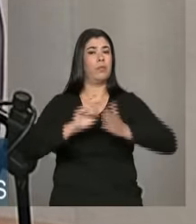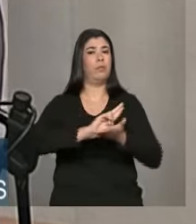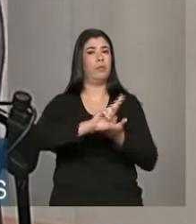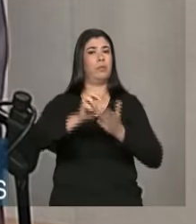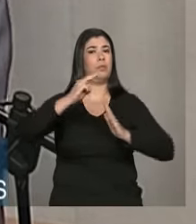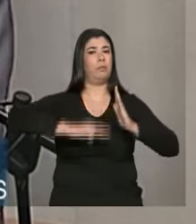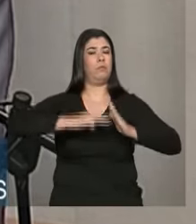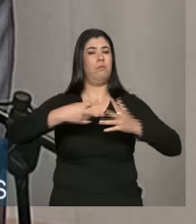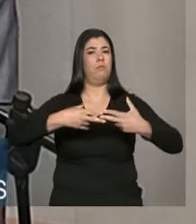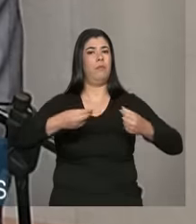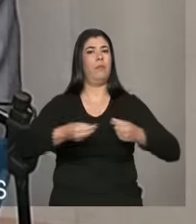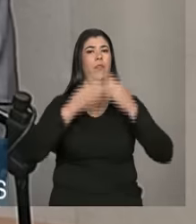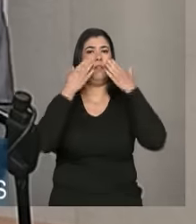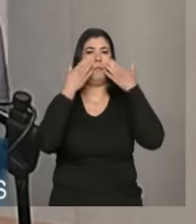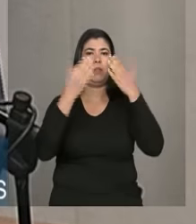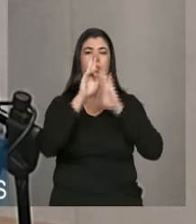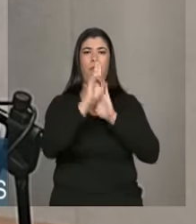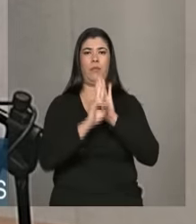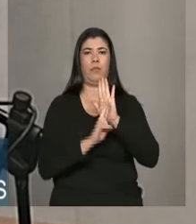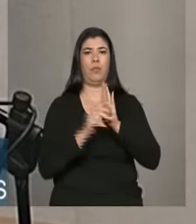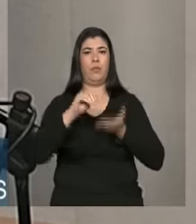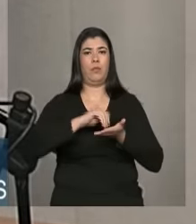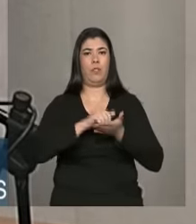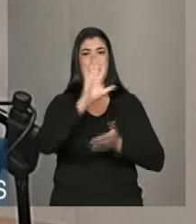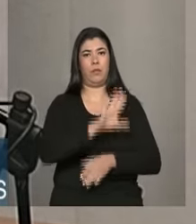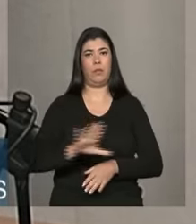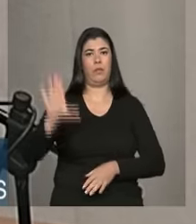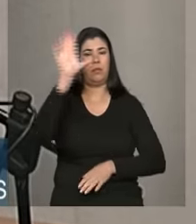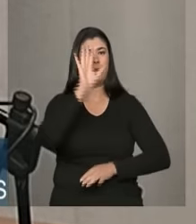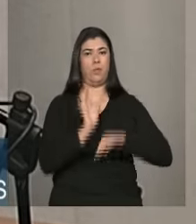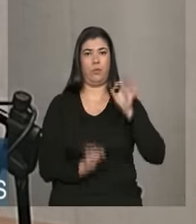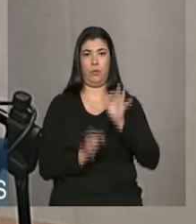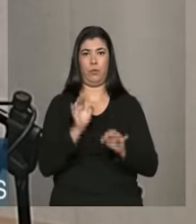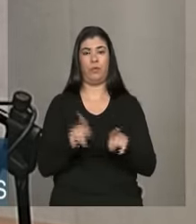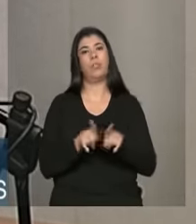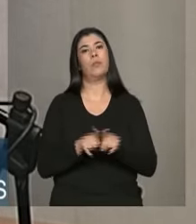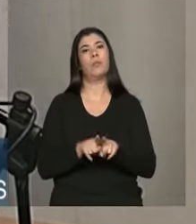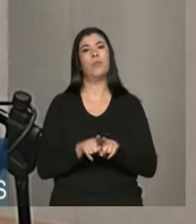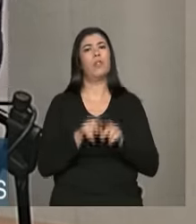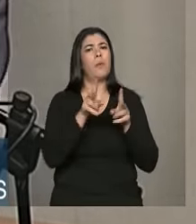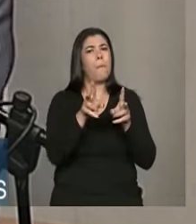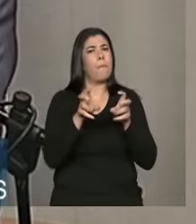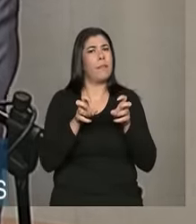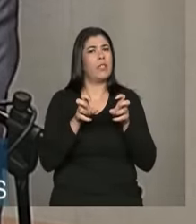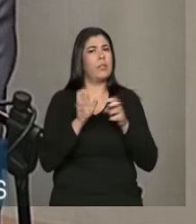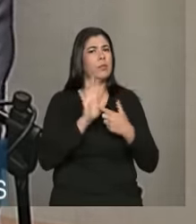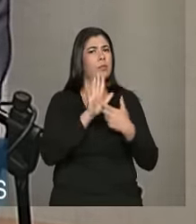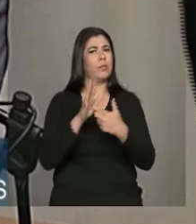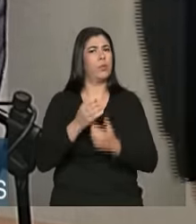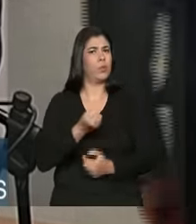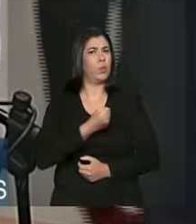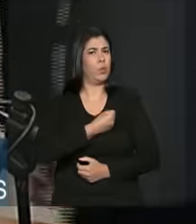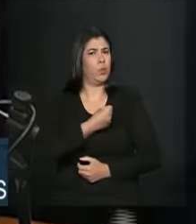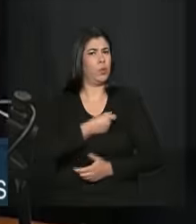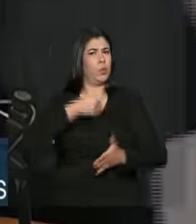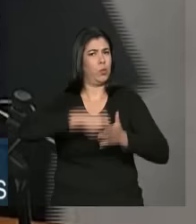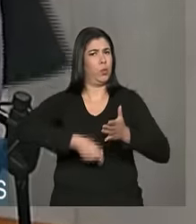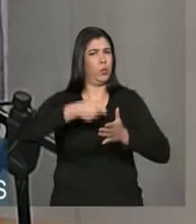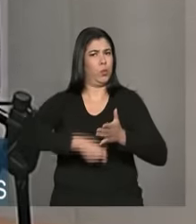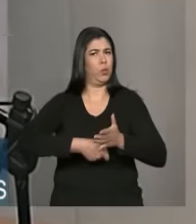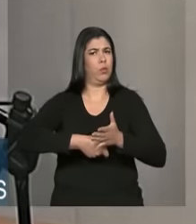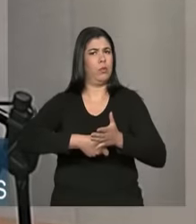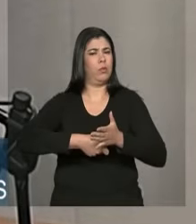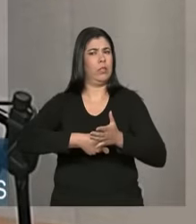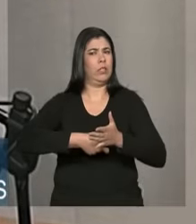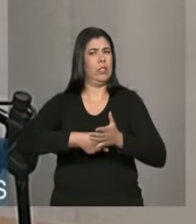relatório apresentado por sua excelência secretário Nacional de Justiça nós vimos que os números são bons do ponto de vista do enfrentamento mas